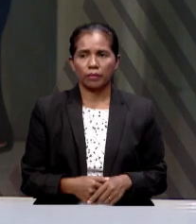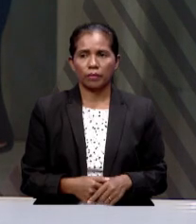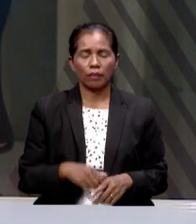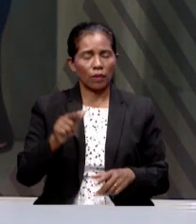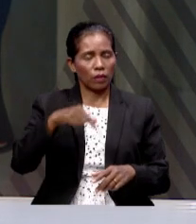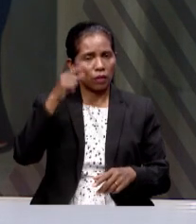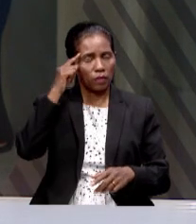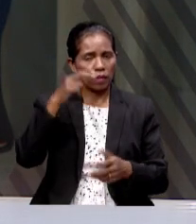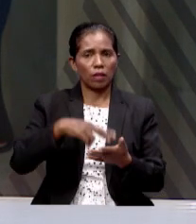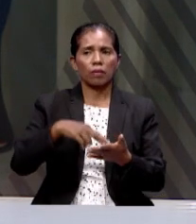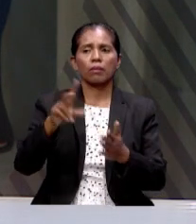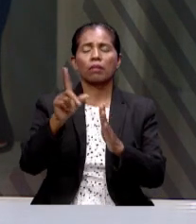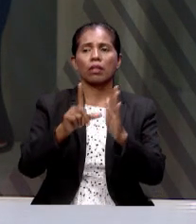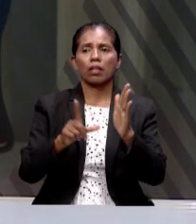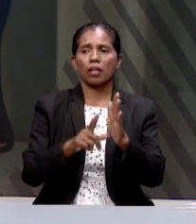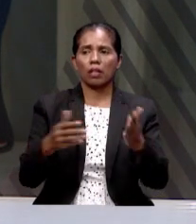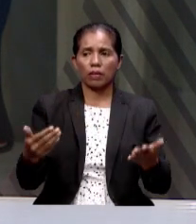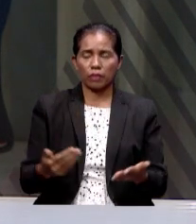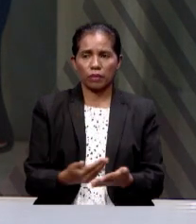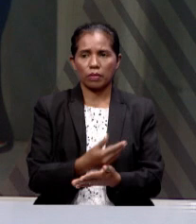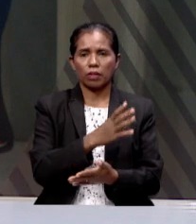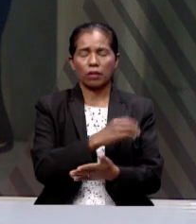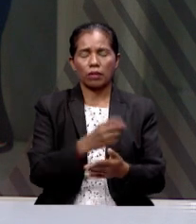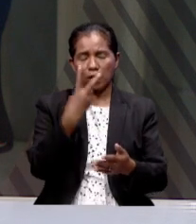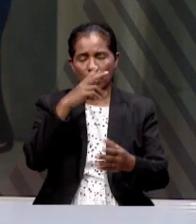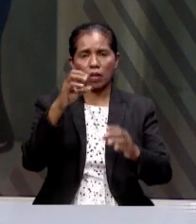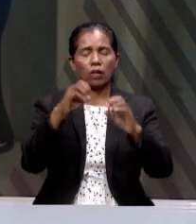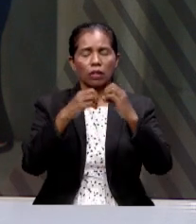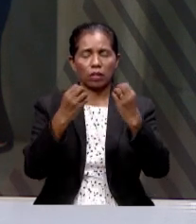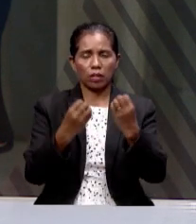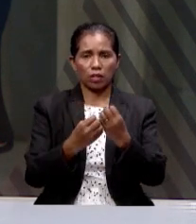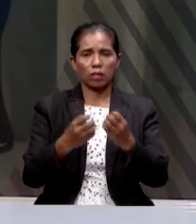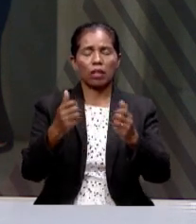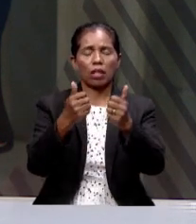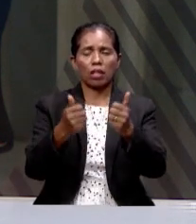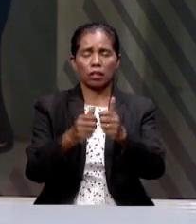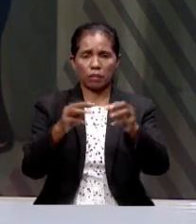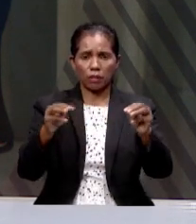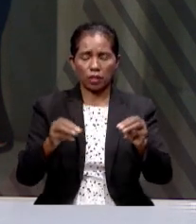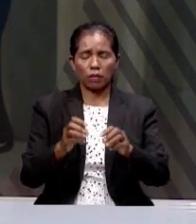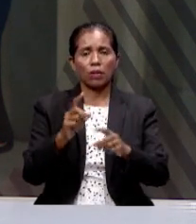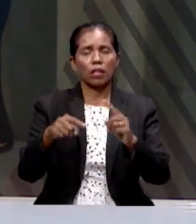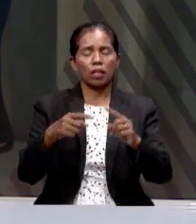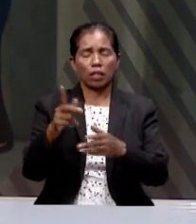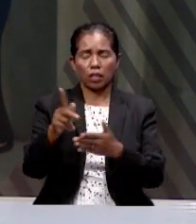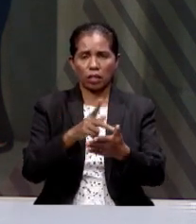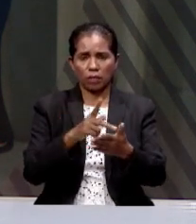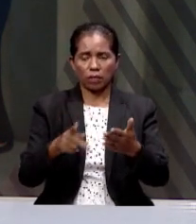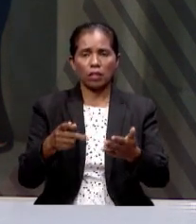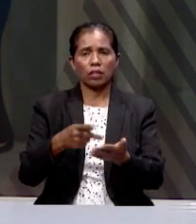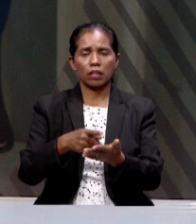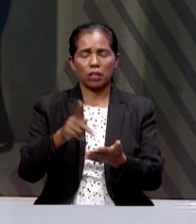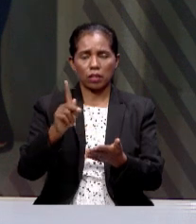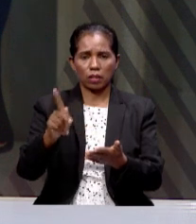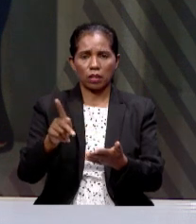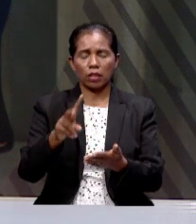Governo aprova lei FONRO de regula organização arte marcial. Banheira comete crime, sem multa, dólar,